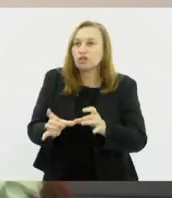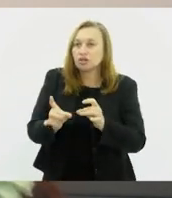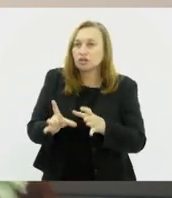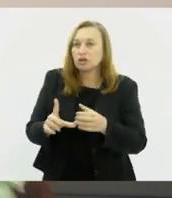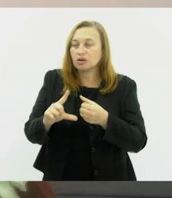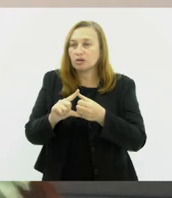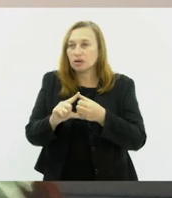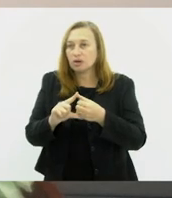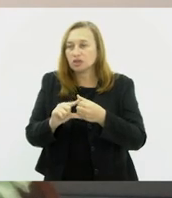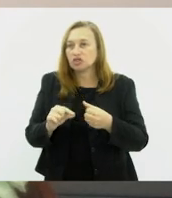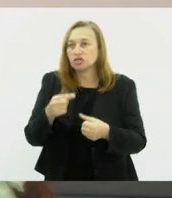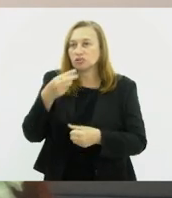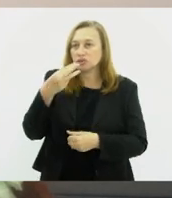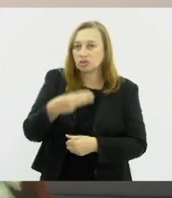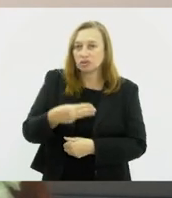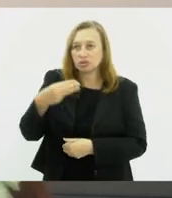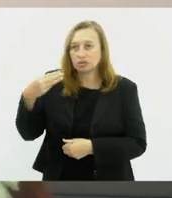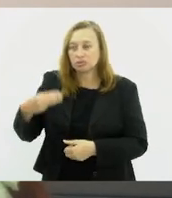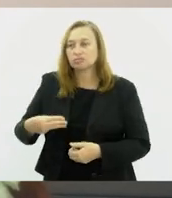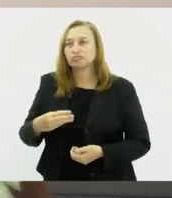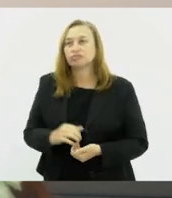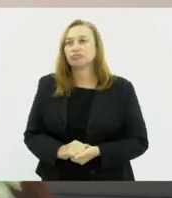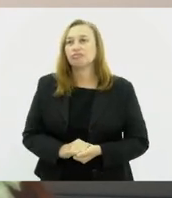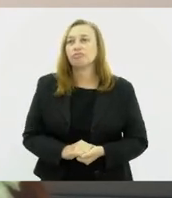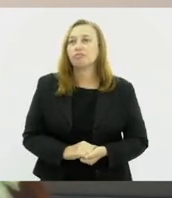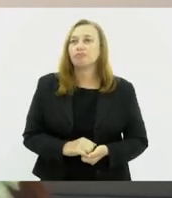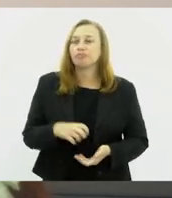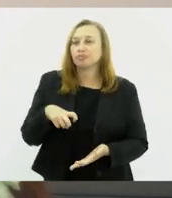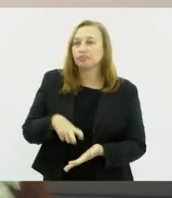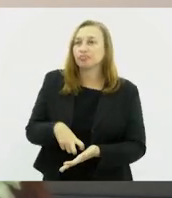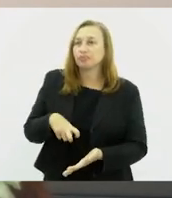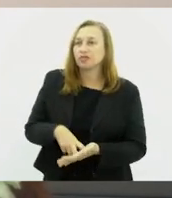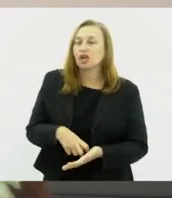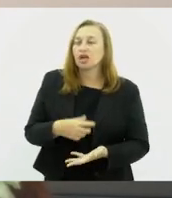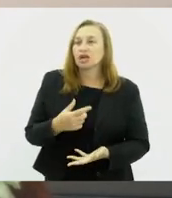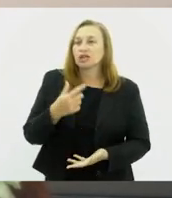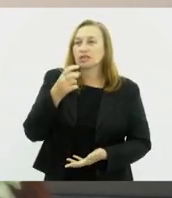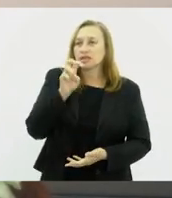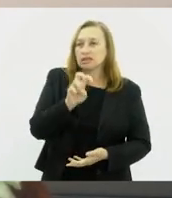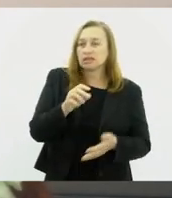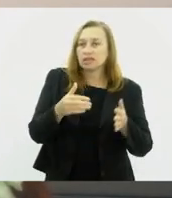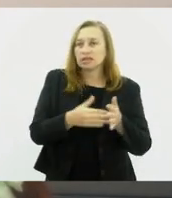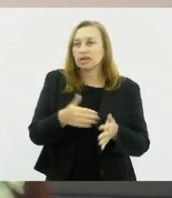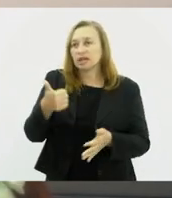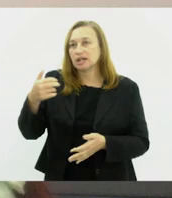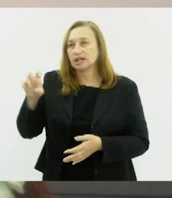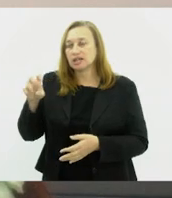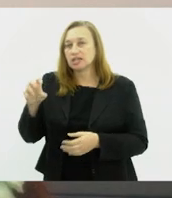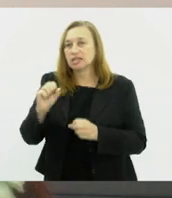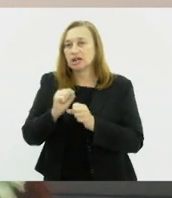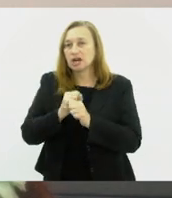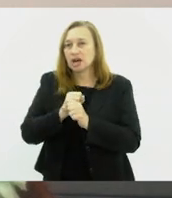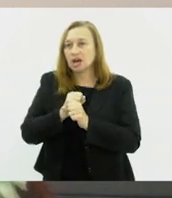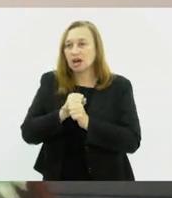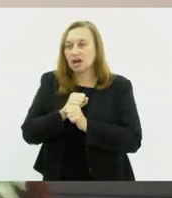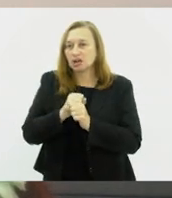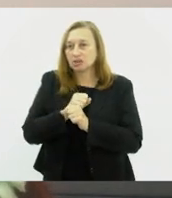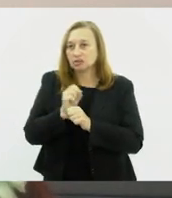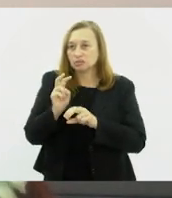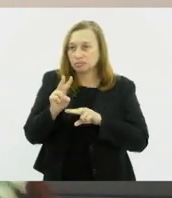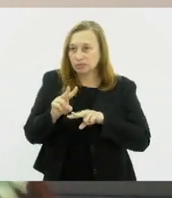artigo 33 a pena é de 5 a 15 anos de reclusão é Nesse